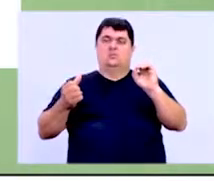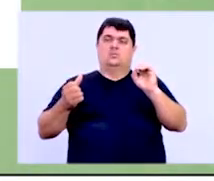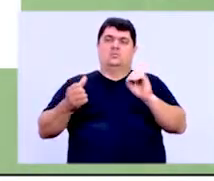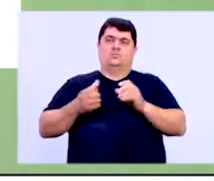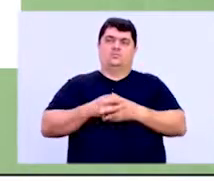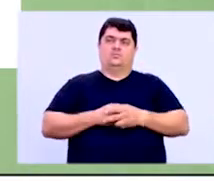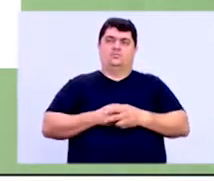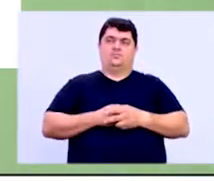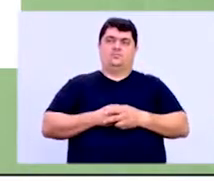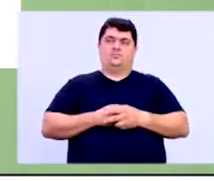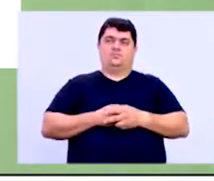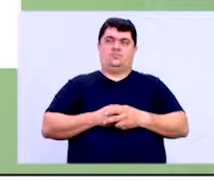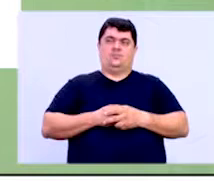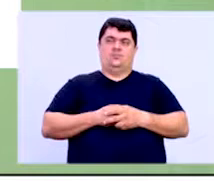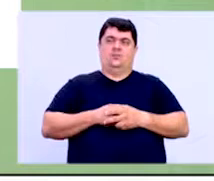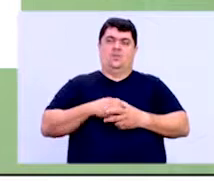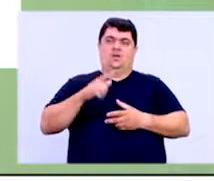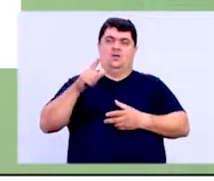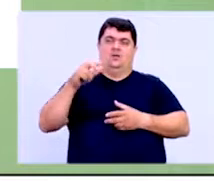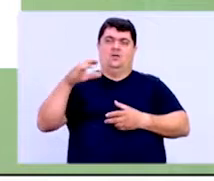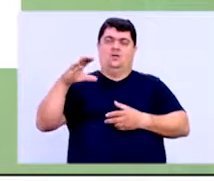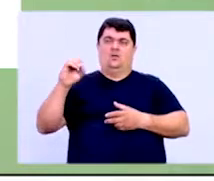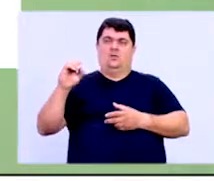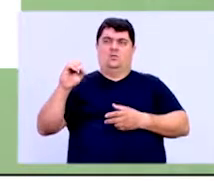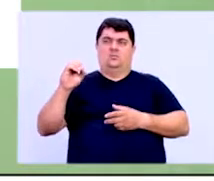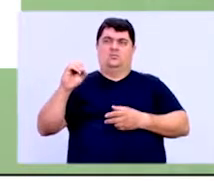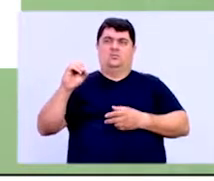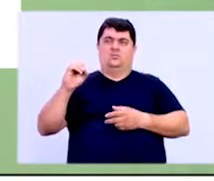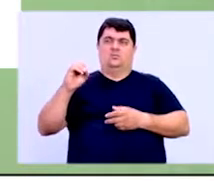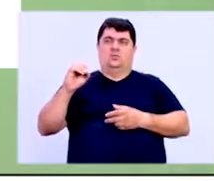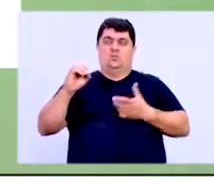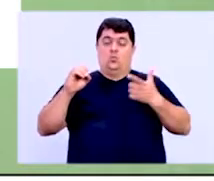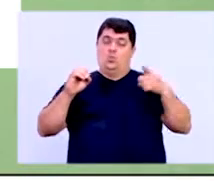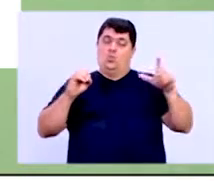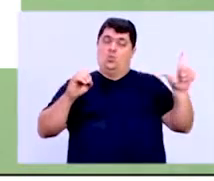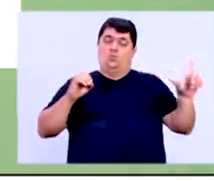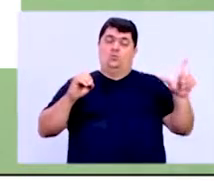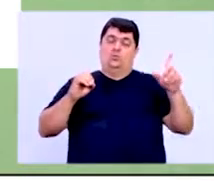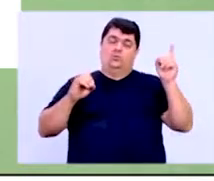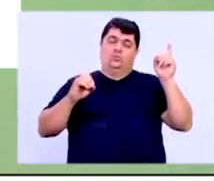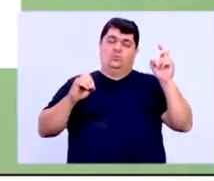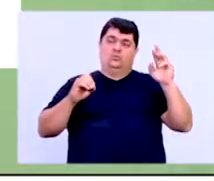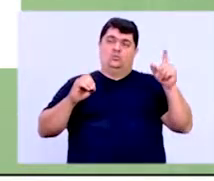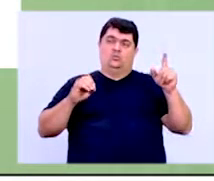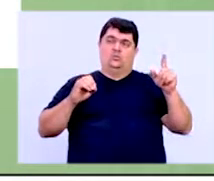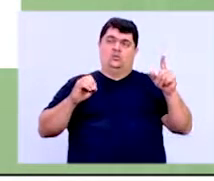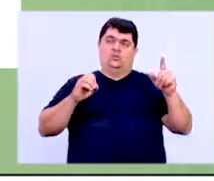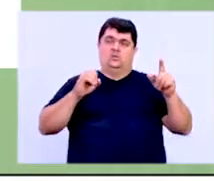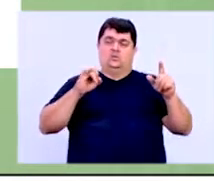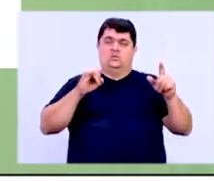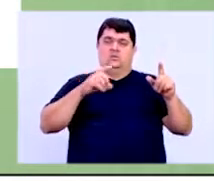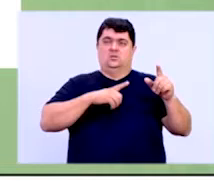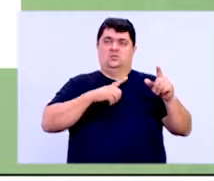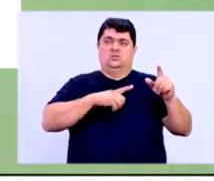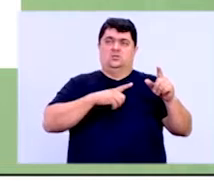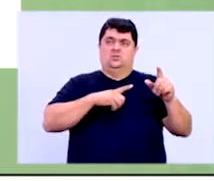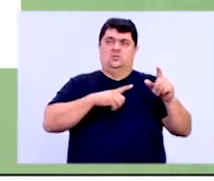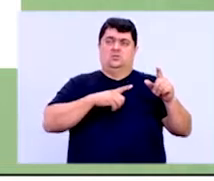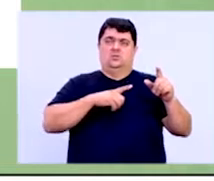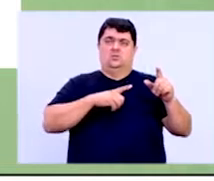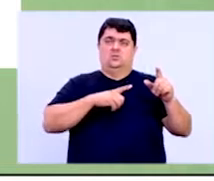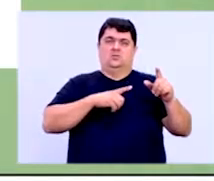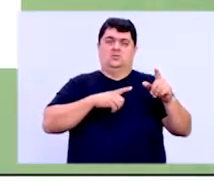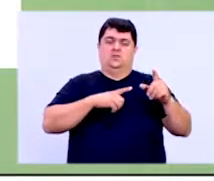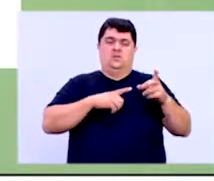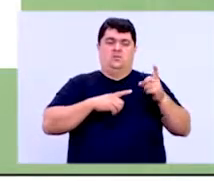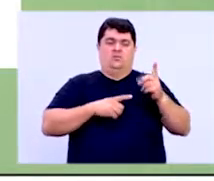Certo, pessoal? Ó, veja a área de lucro aí no gráfico. Por outro lado, se nesse determinado período, se ela